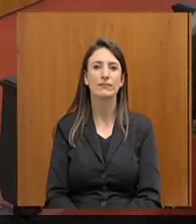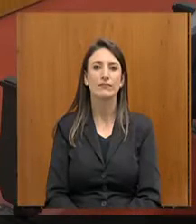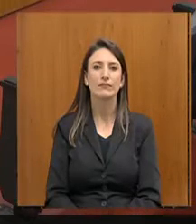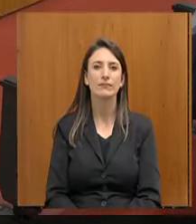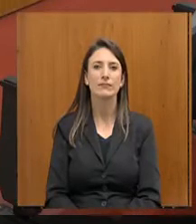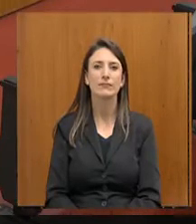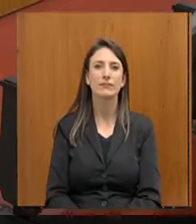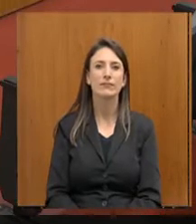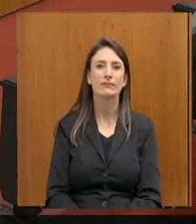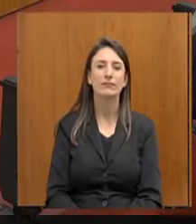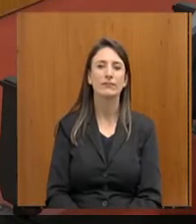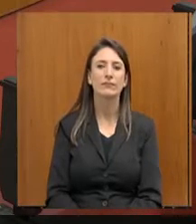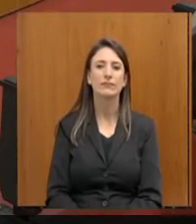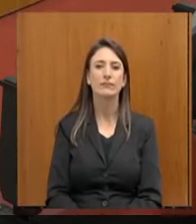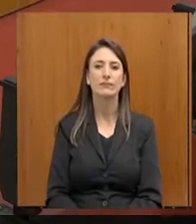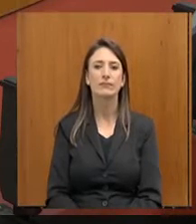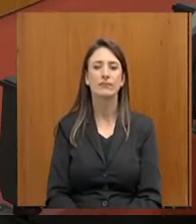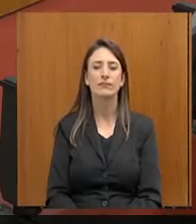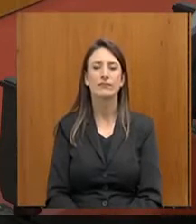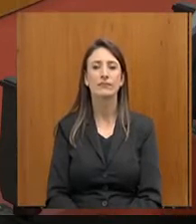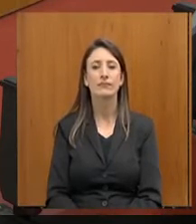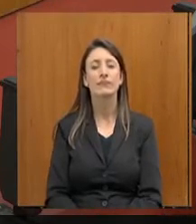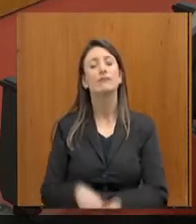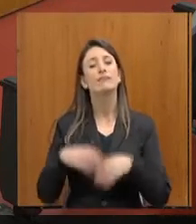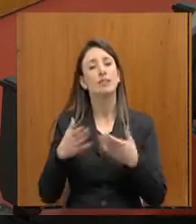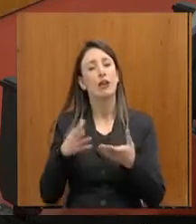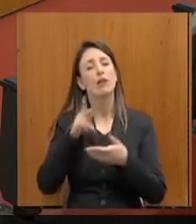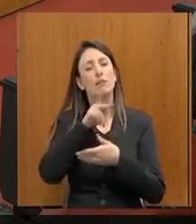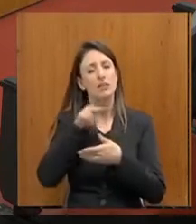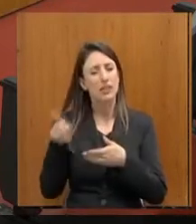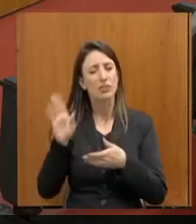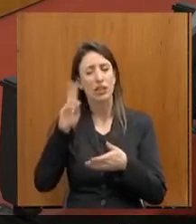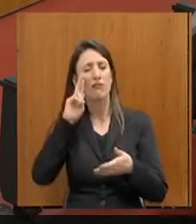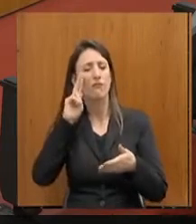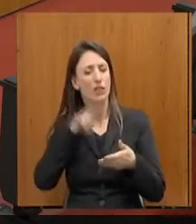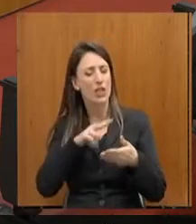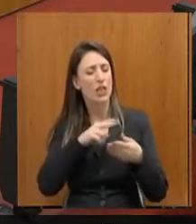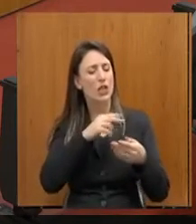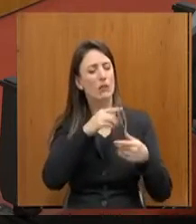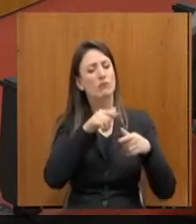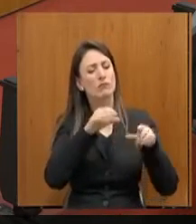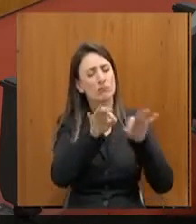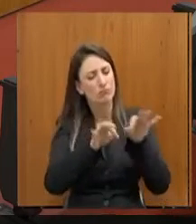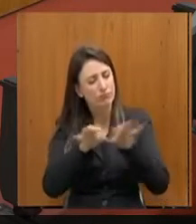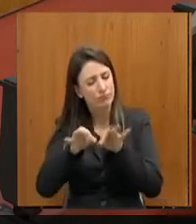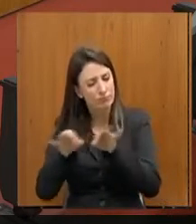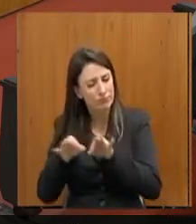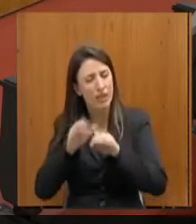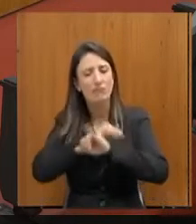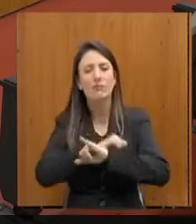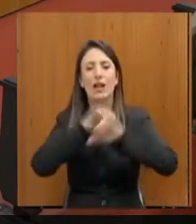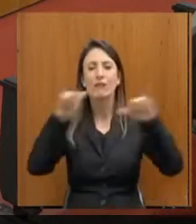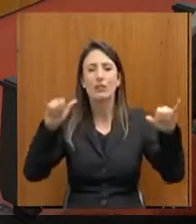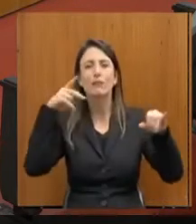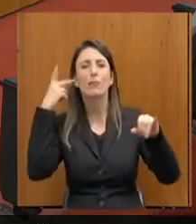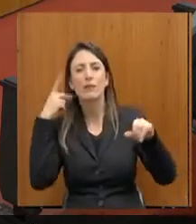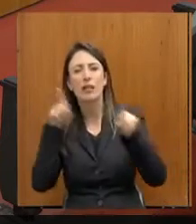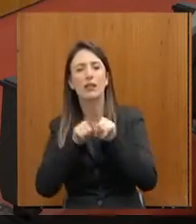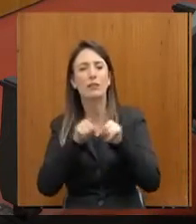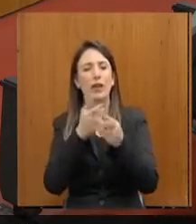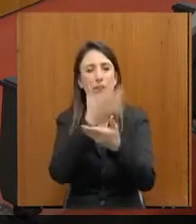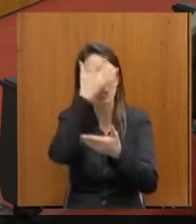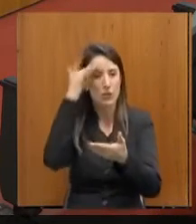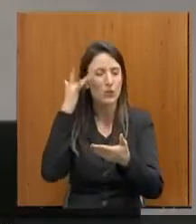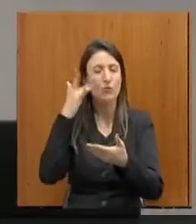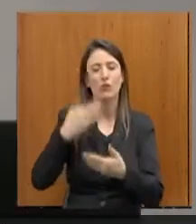e a presidência tendo em vista a organização dos trabalhos comunica aos parlamentares e aos convidados que os atos dessa